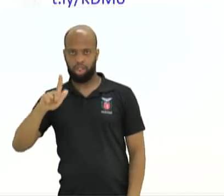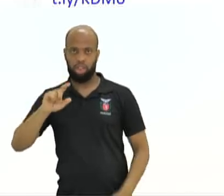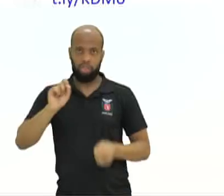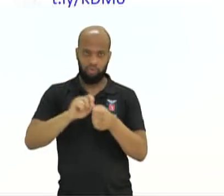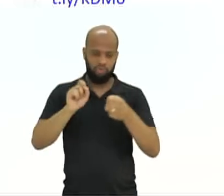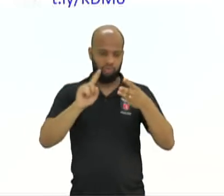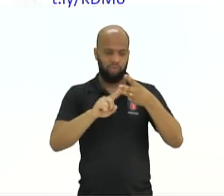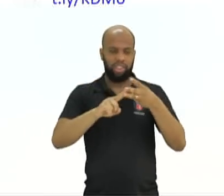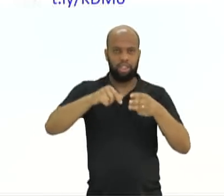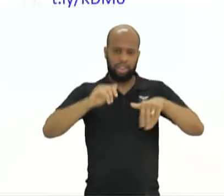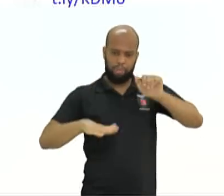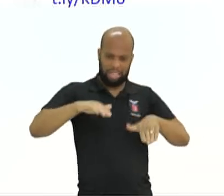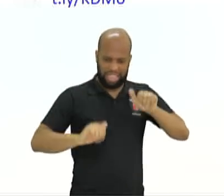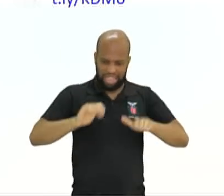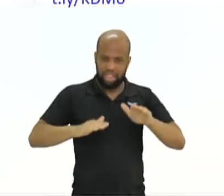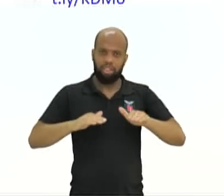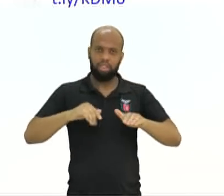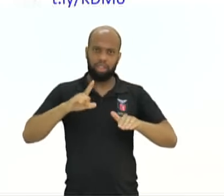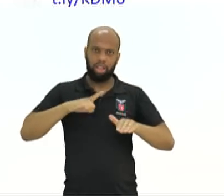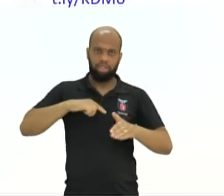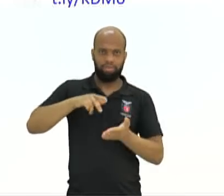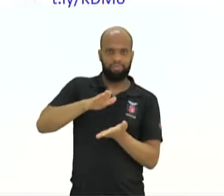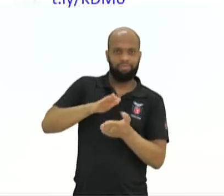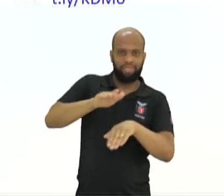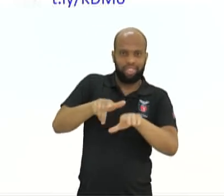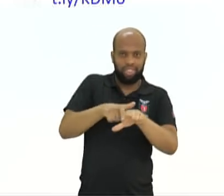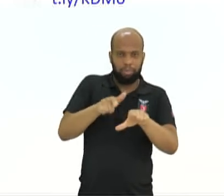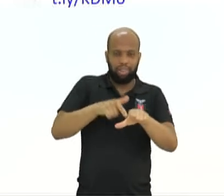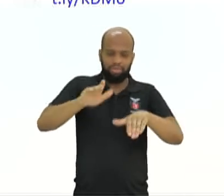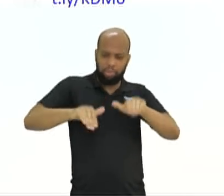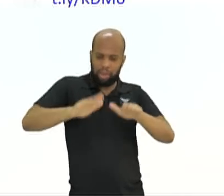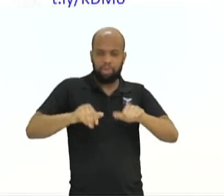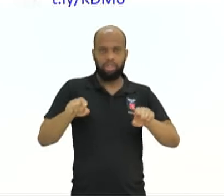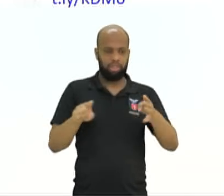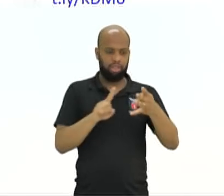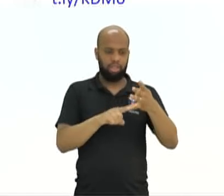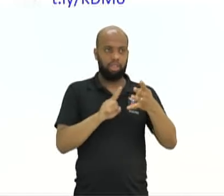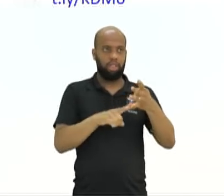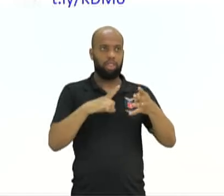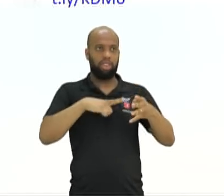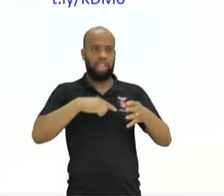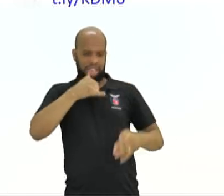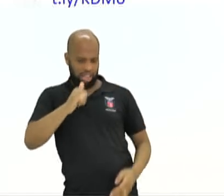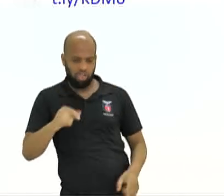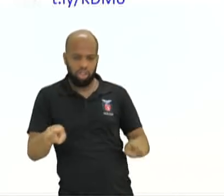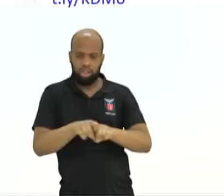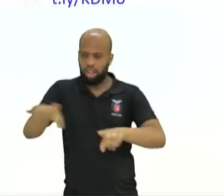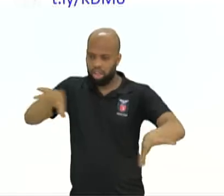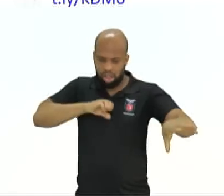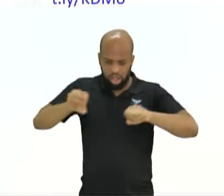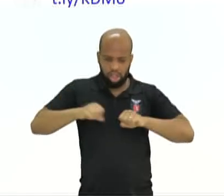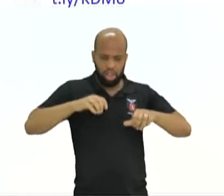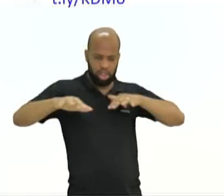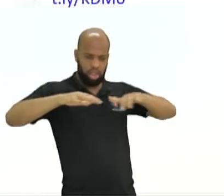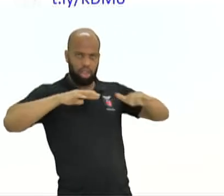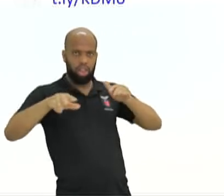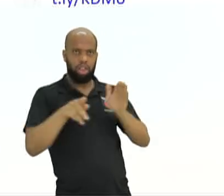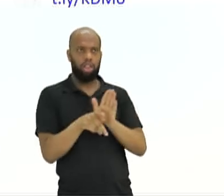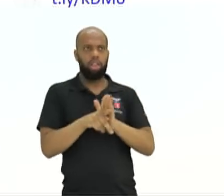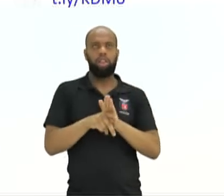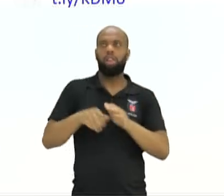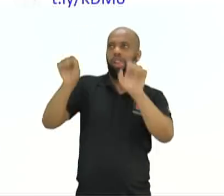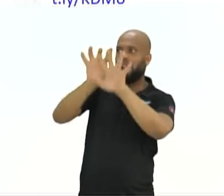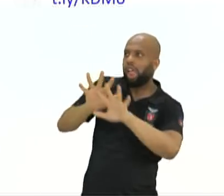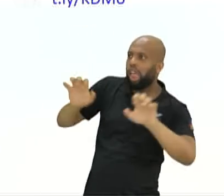sapateado, não ser tão frio, ter muito mais energia e apropriar-se de movimentos de ilusão